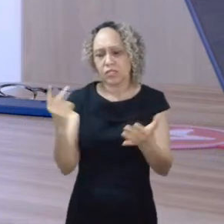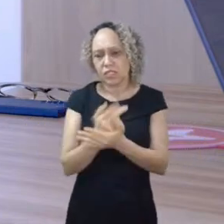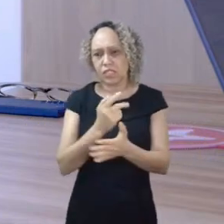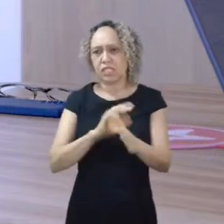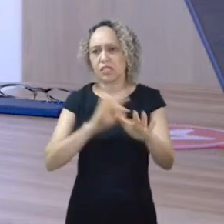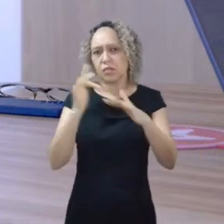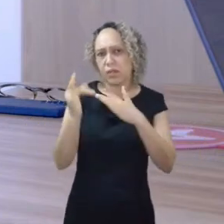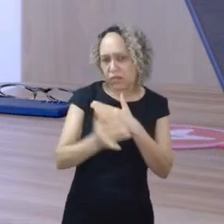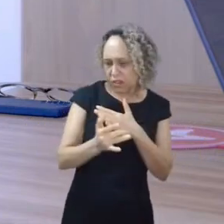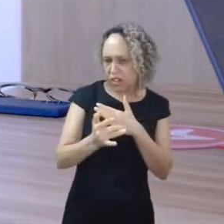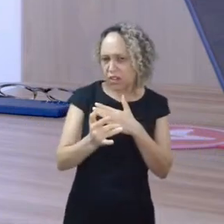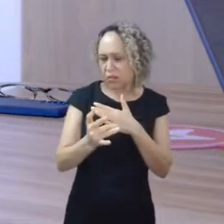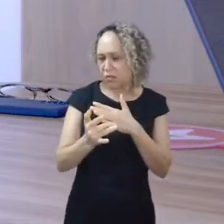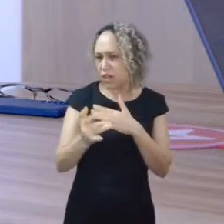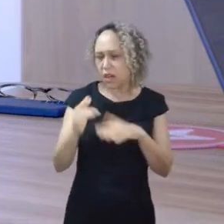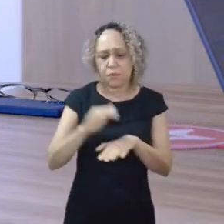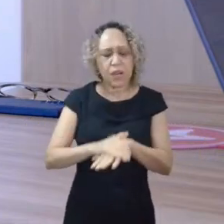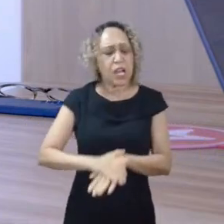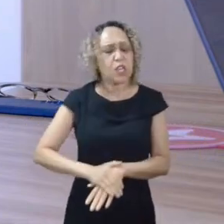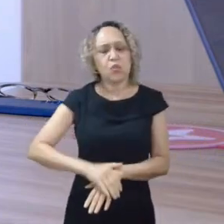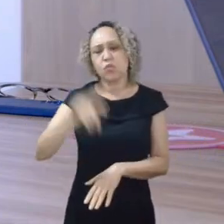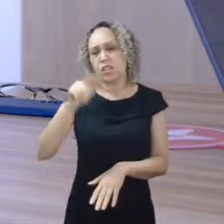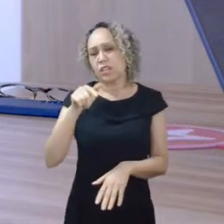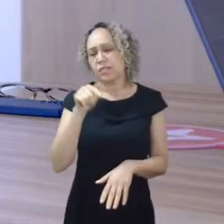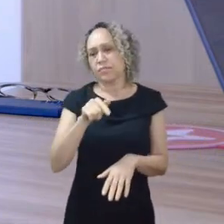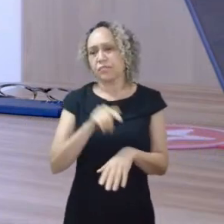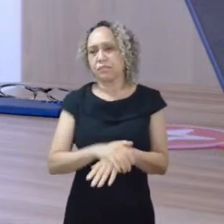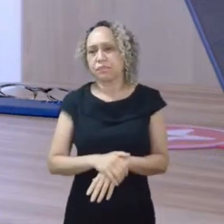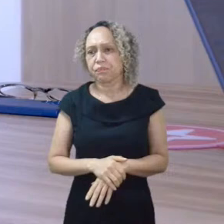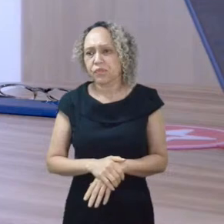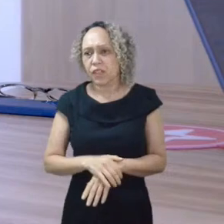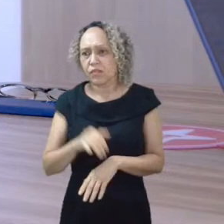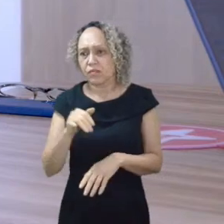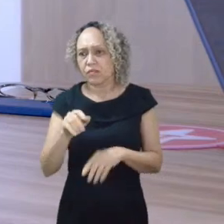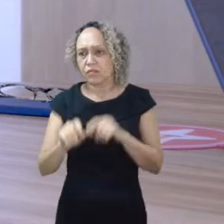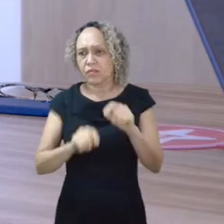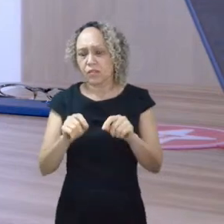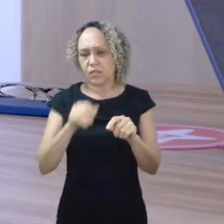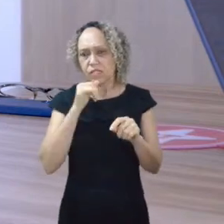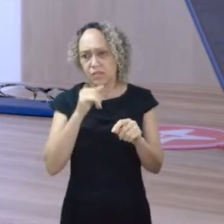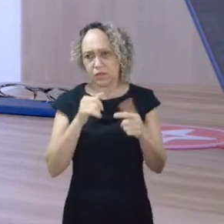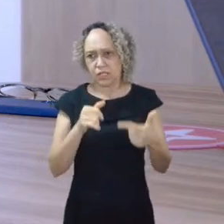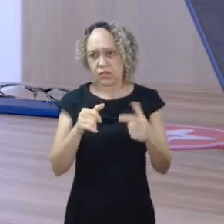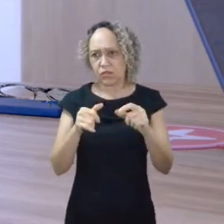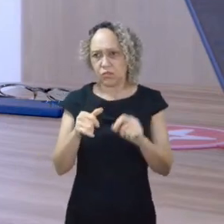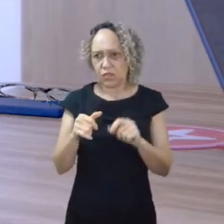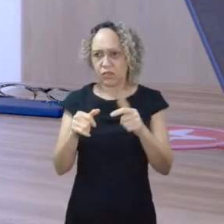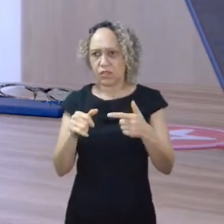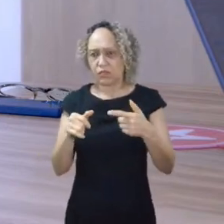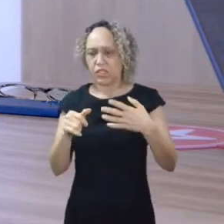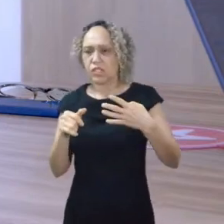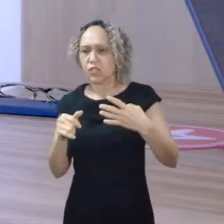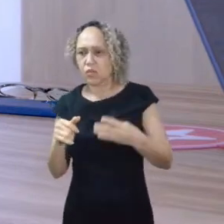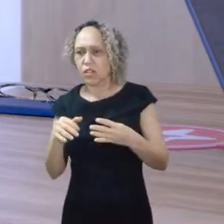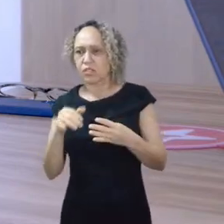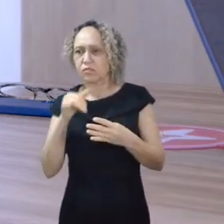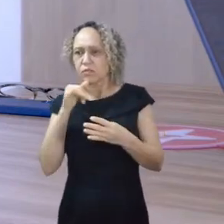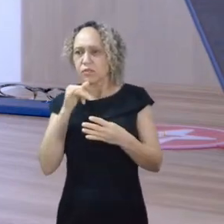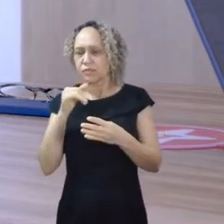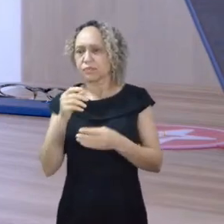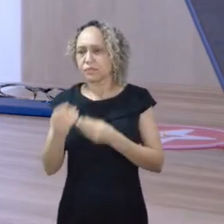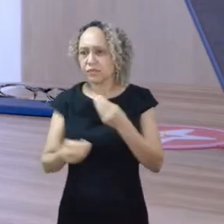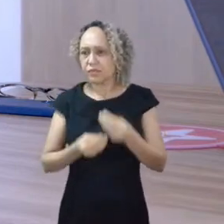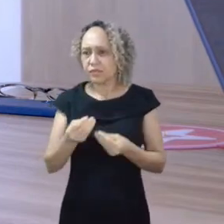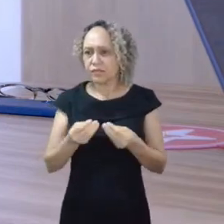que foi despendido na eleição de 24 com impulsionamento de conteúdos, sendo que a Meta apenas estava funcionando. Lembrando que o Google, por decisão, e aí